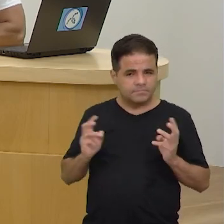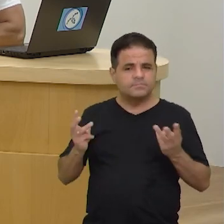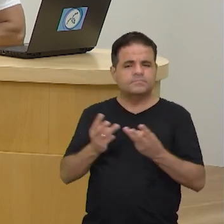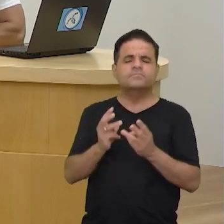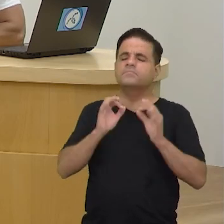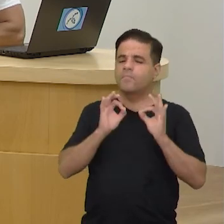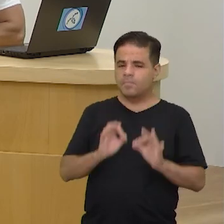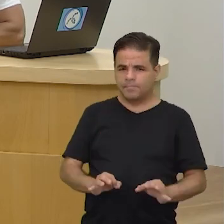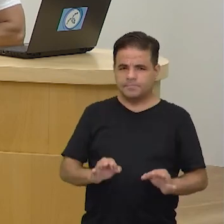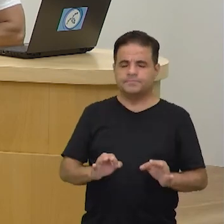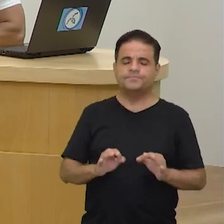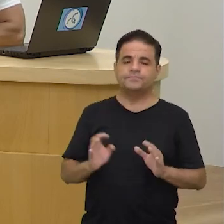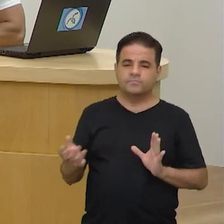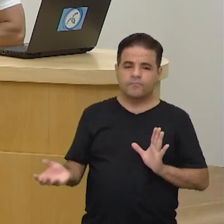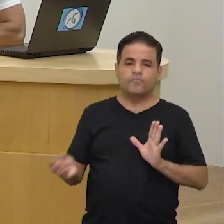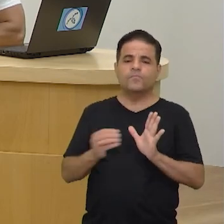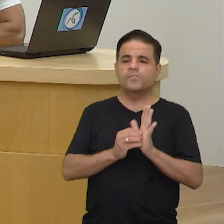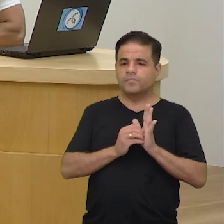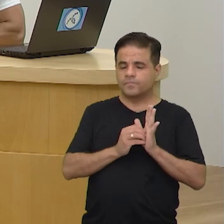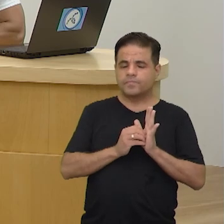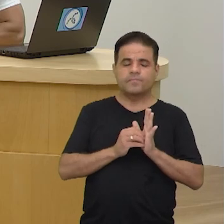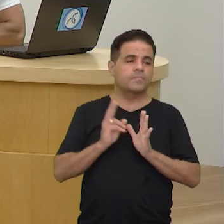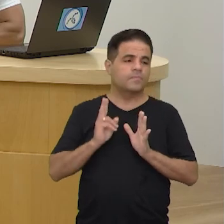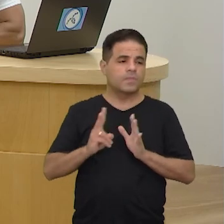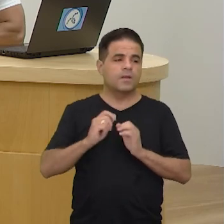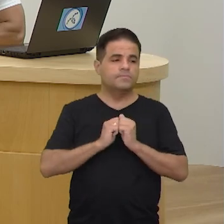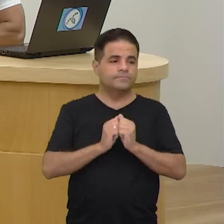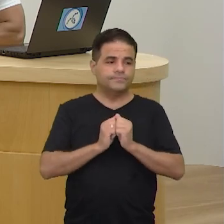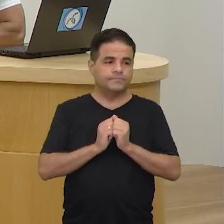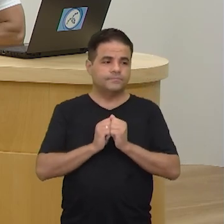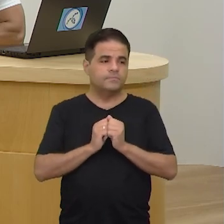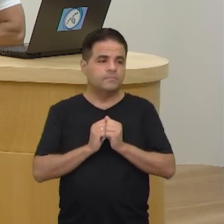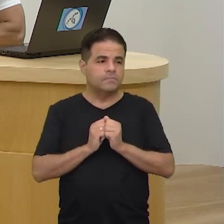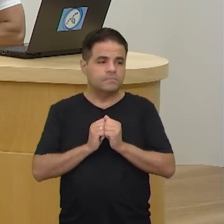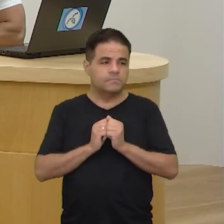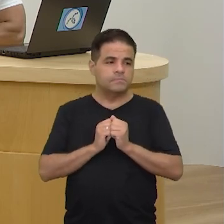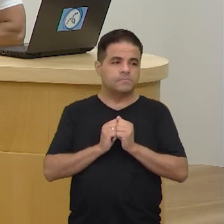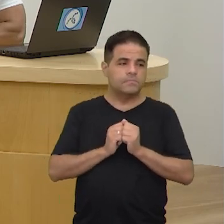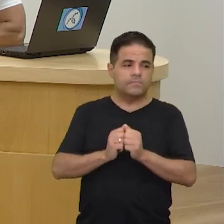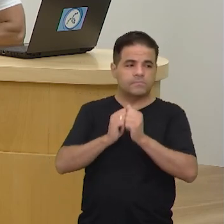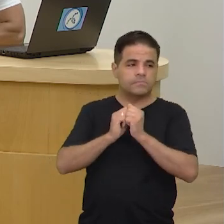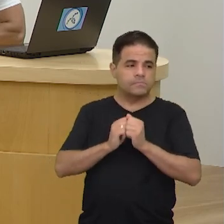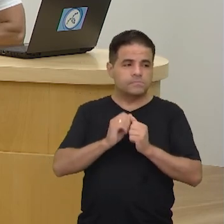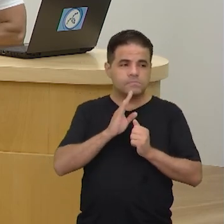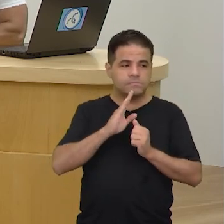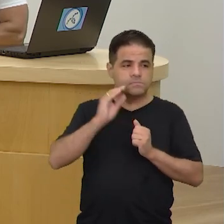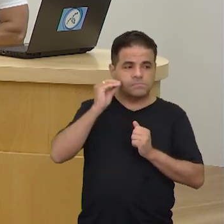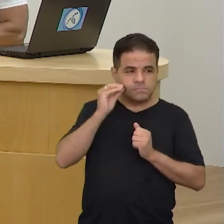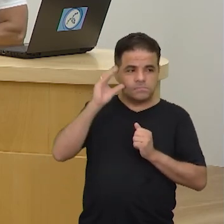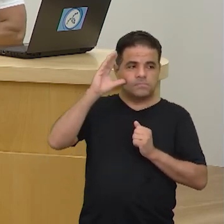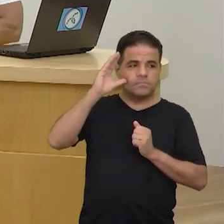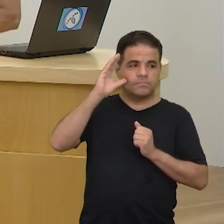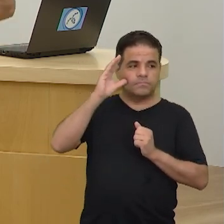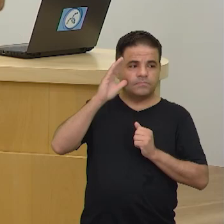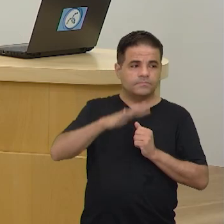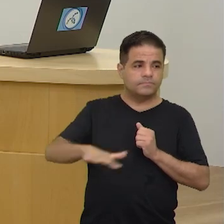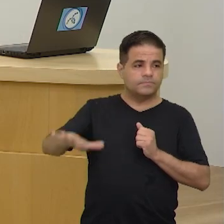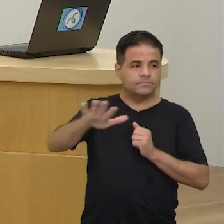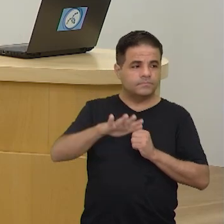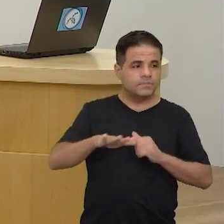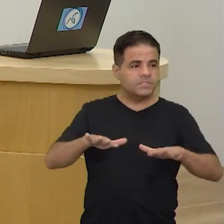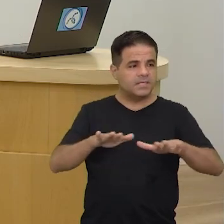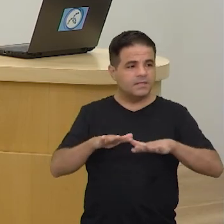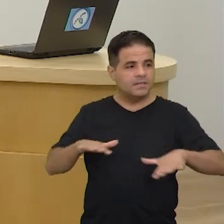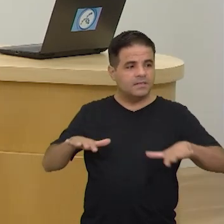isso aí, tá certinho aí. O pessoal colocou aqui, sempre com a gente aqui, no conhecimento da física moderna. Certinho,